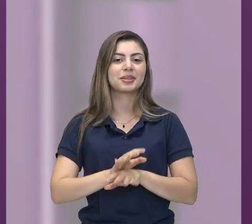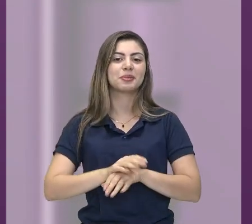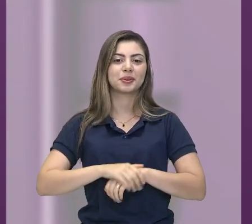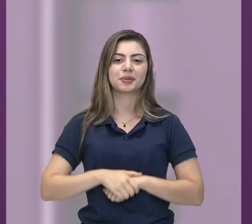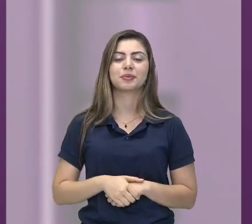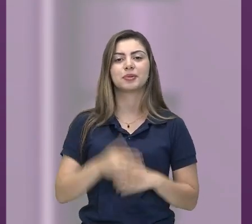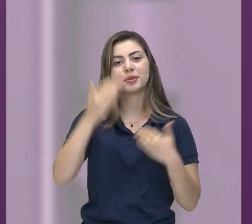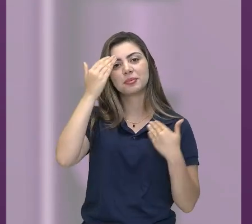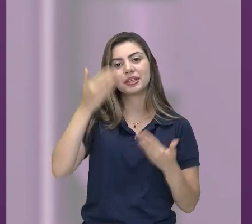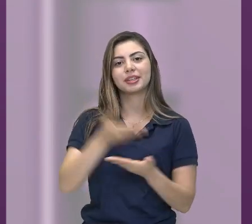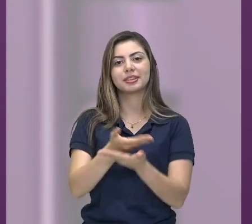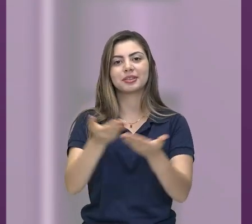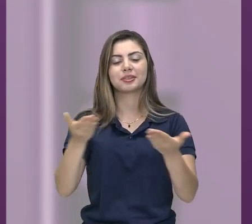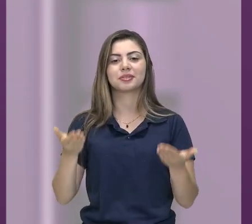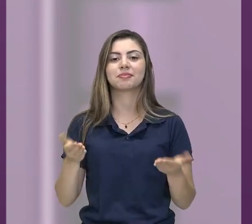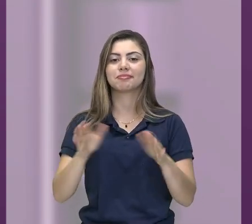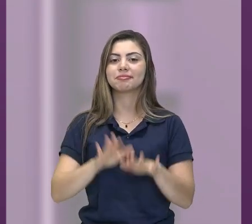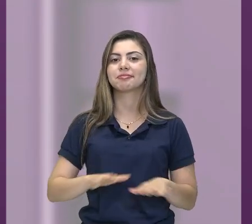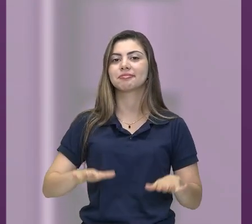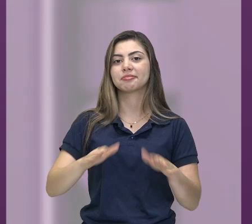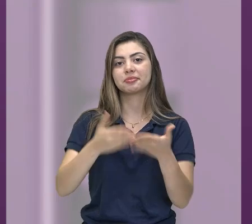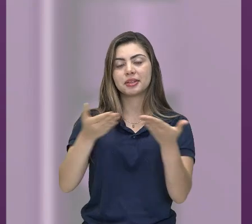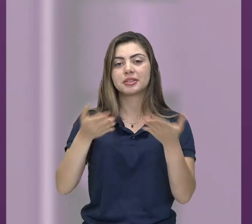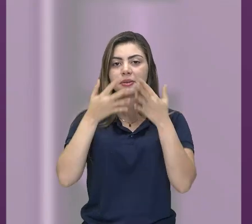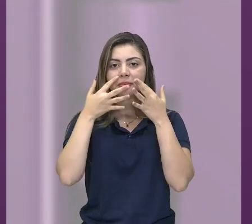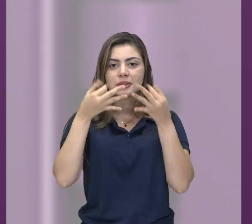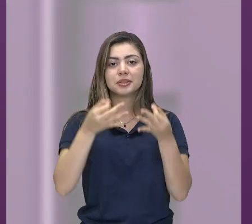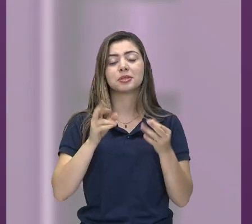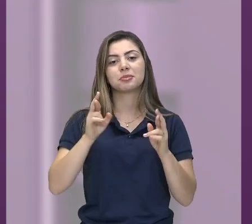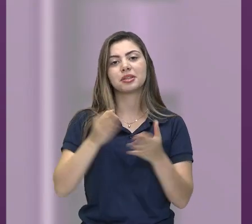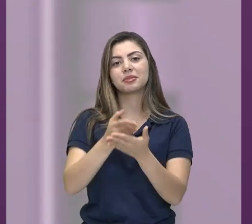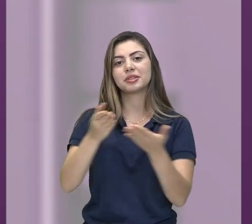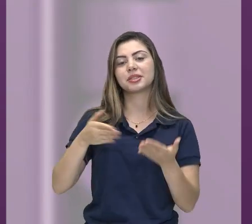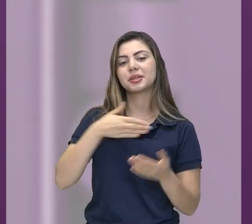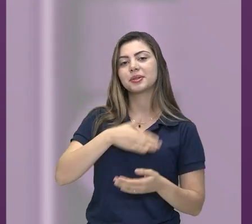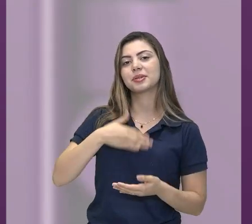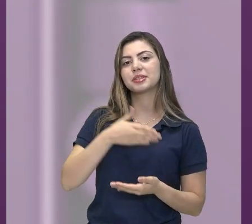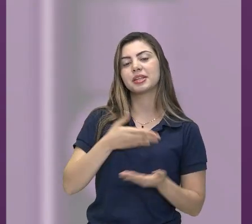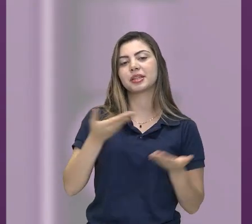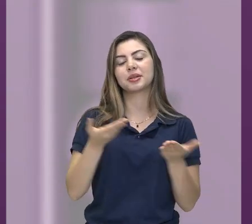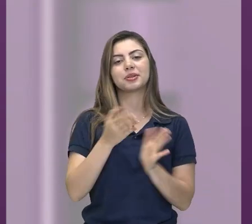aula, agradeço demais a sua atenção, espero que você tenha compreendido um pouco